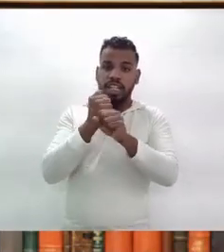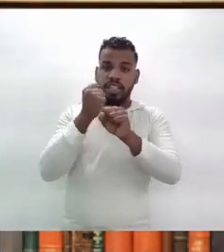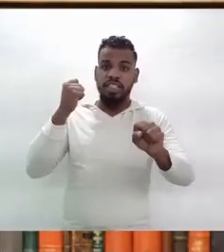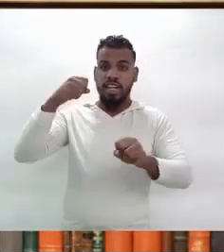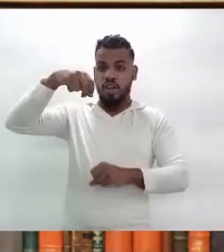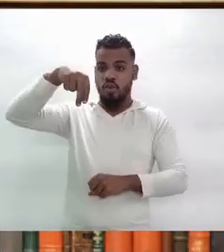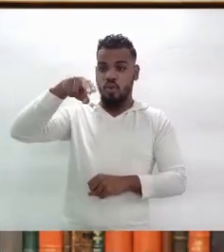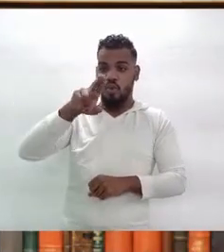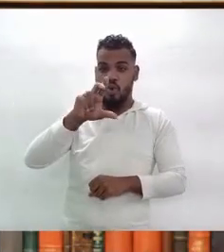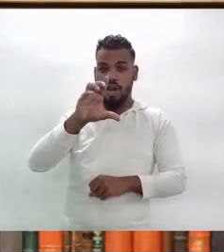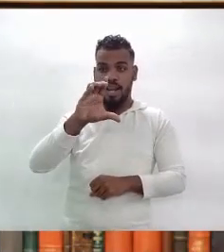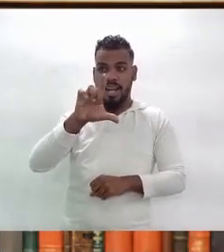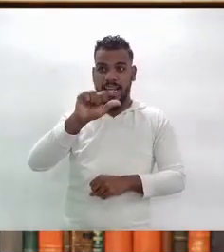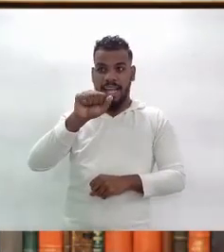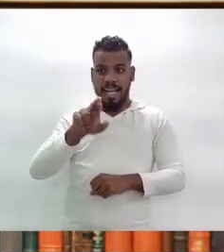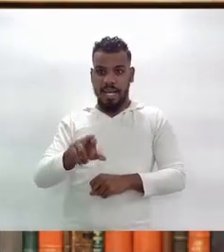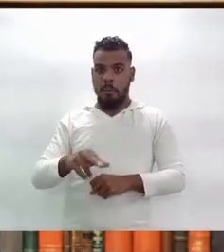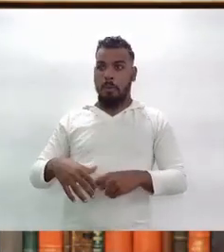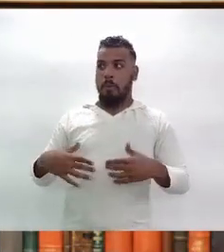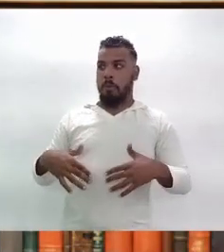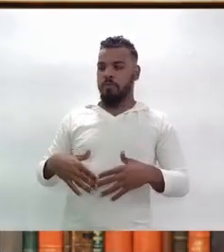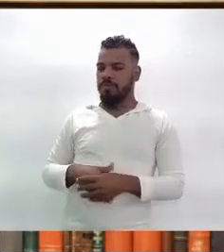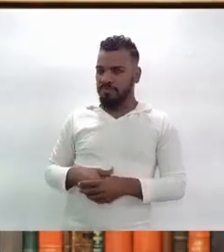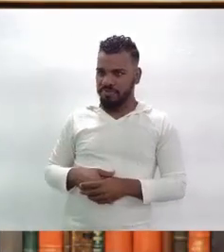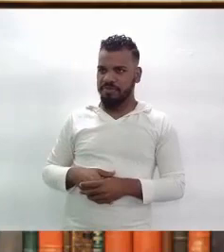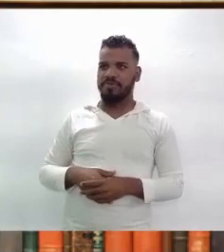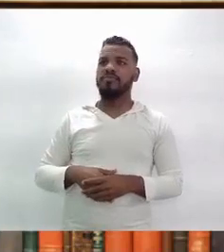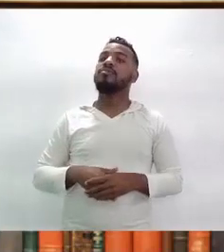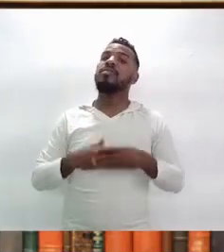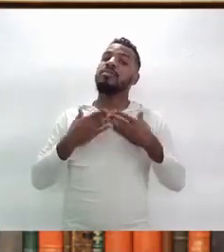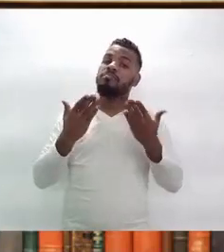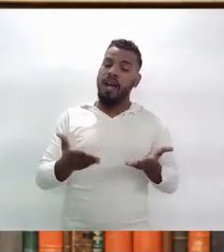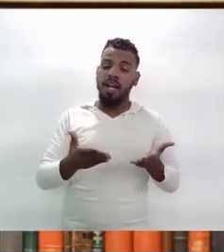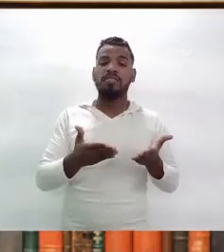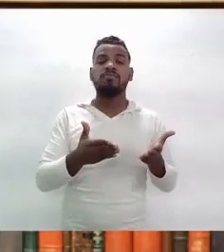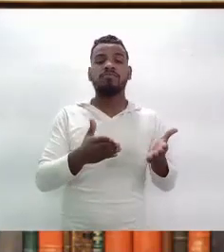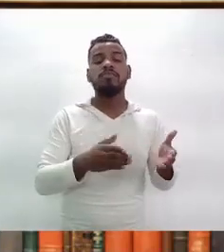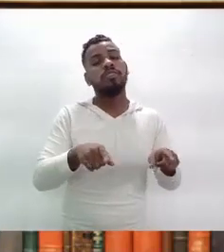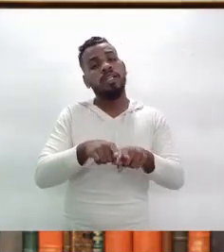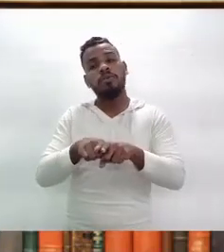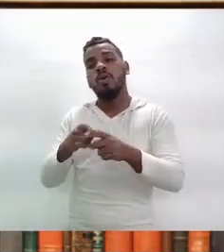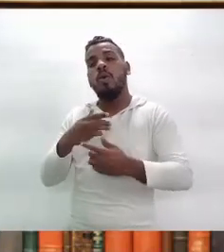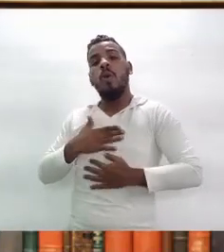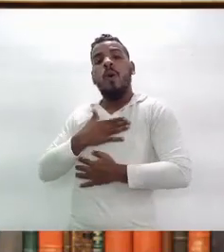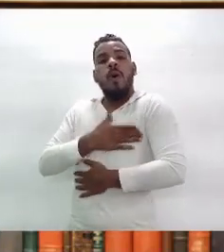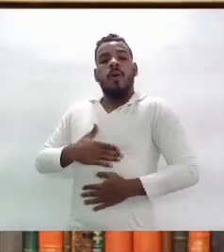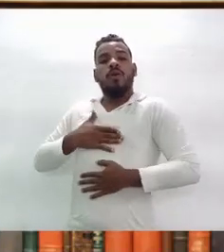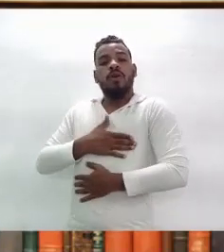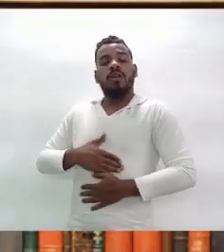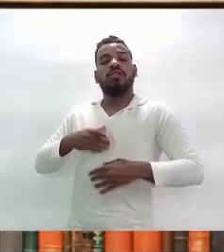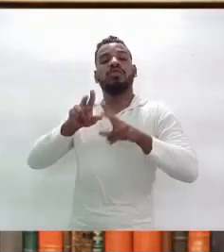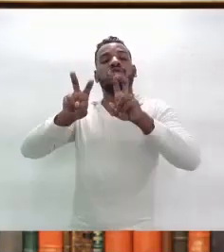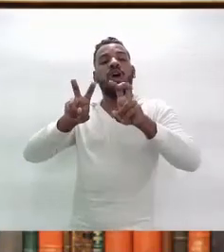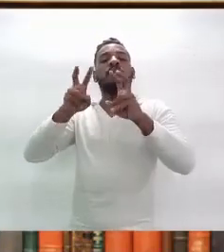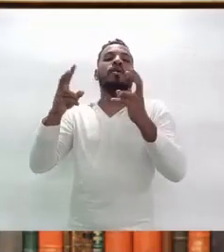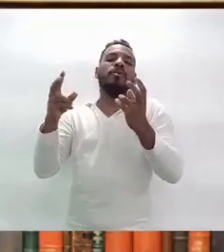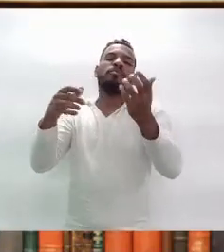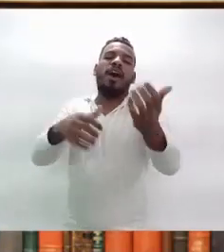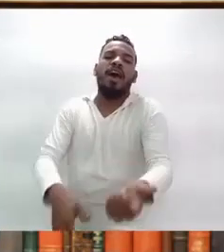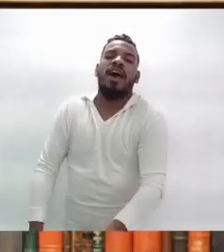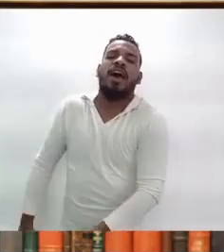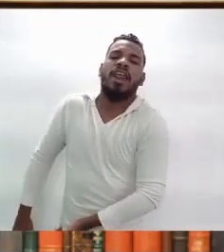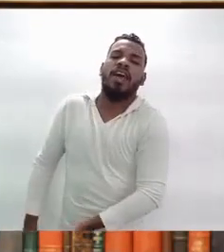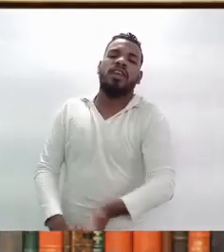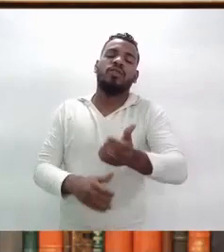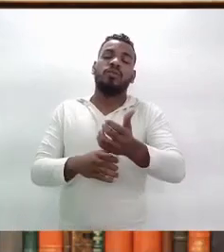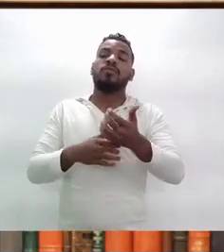nuclear. Engenharia nuclear, olhe para aí, engenharia nuclear, mas que se dedica, que gosta da questão do maracatu,